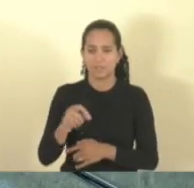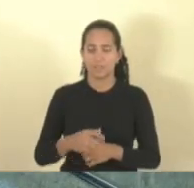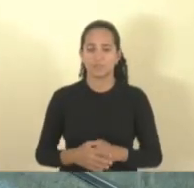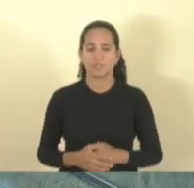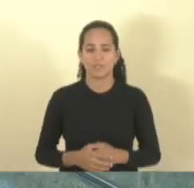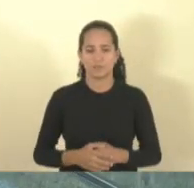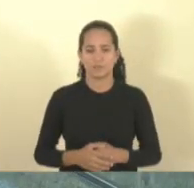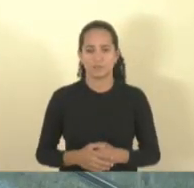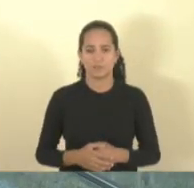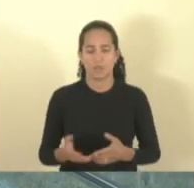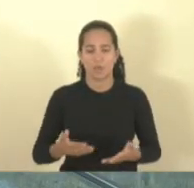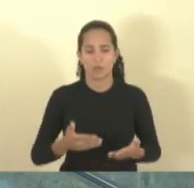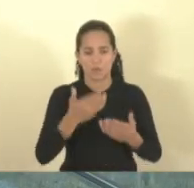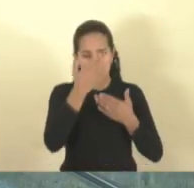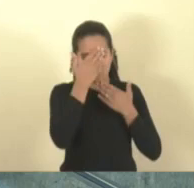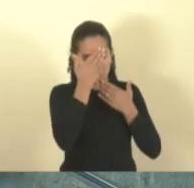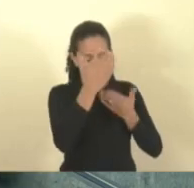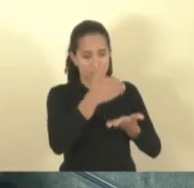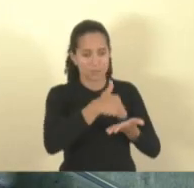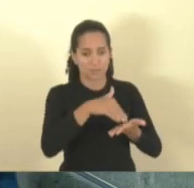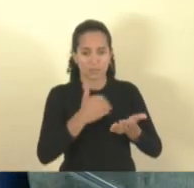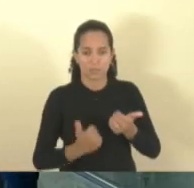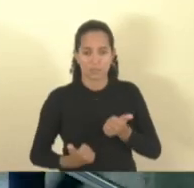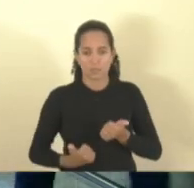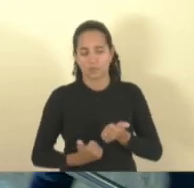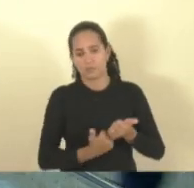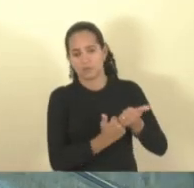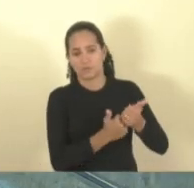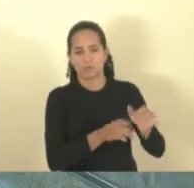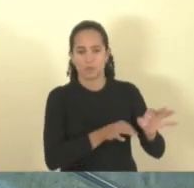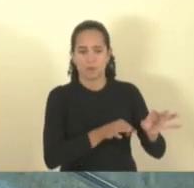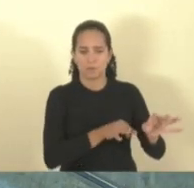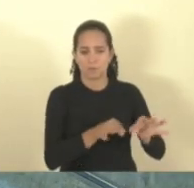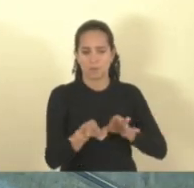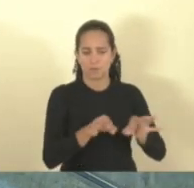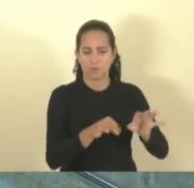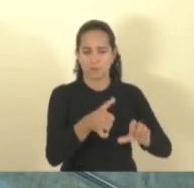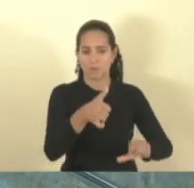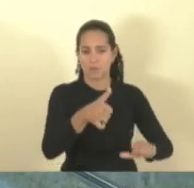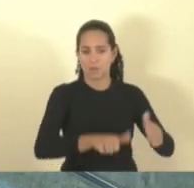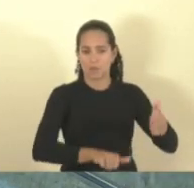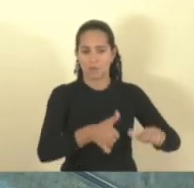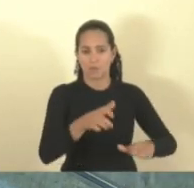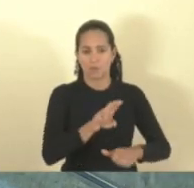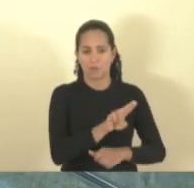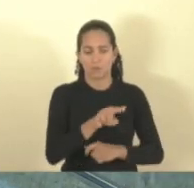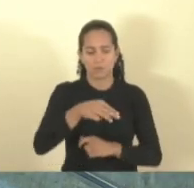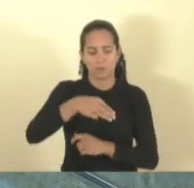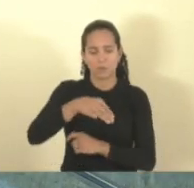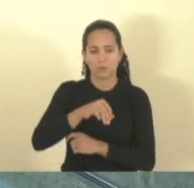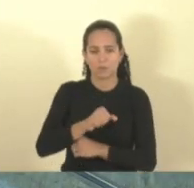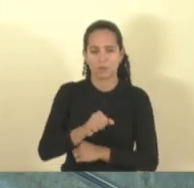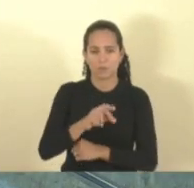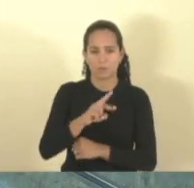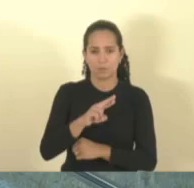Registramos e agradecemos a presença do subsecretário de Estado de Planejamento e Avaliação, Marcelo Lema.